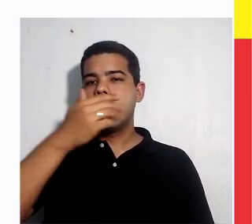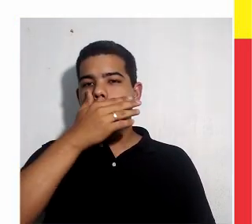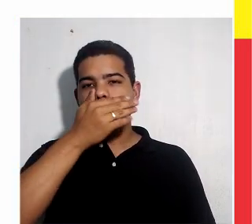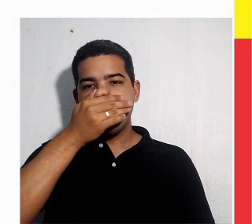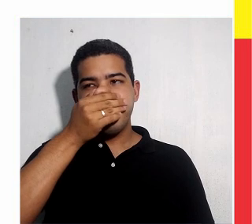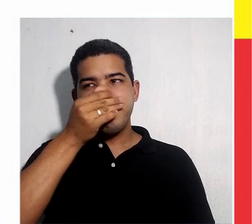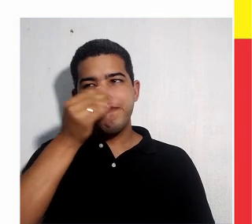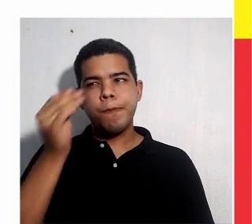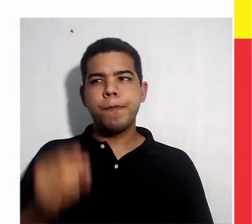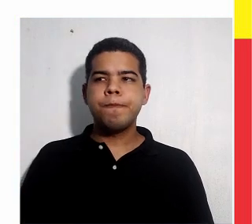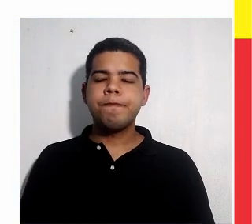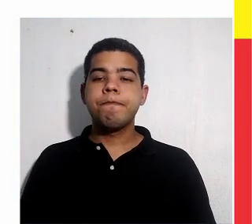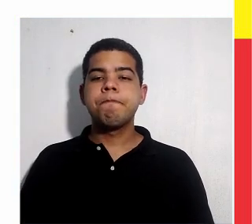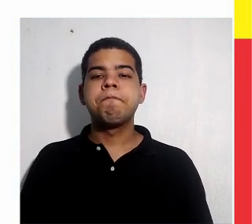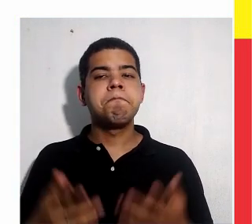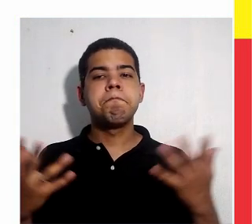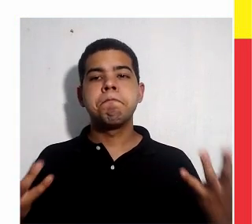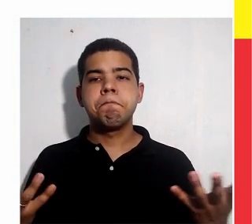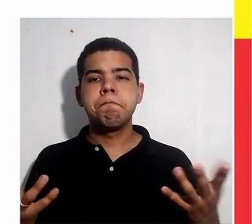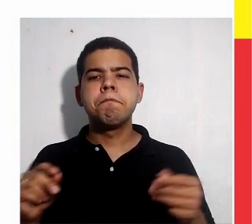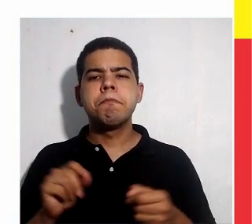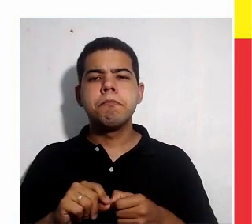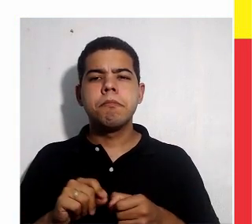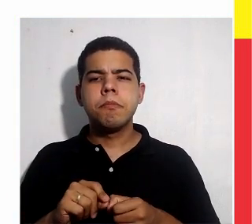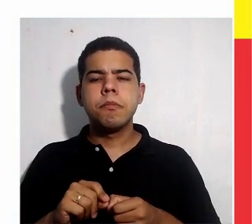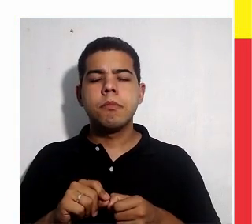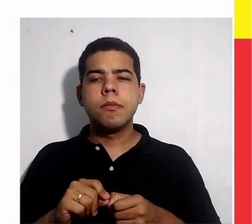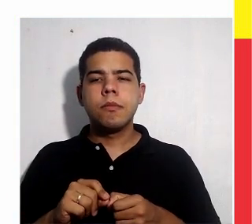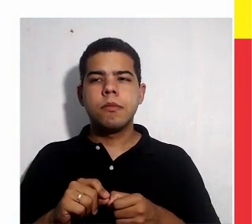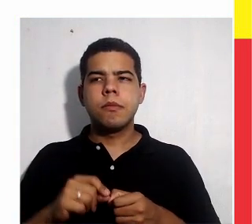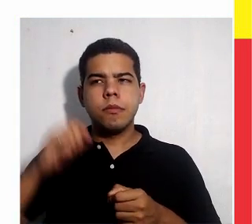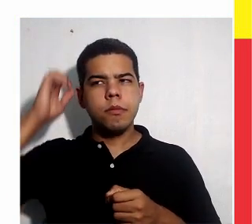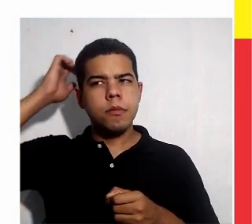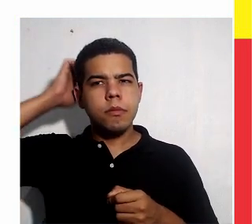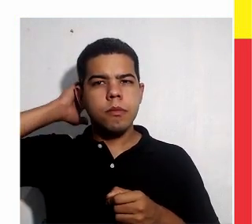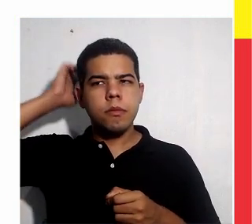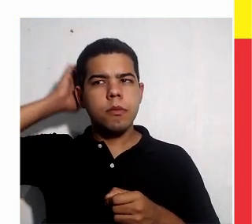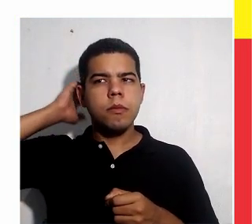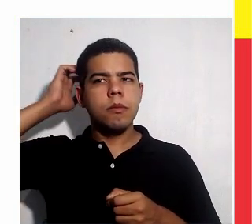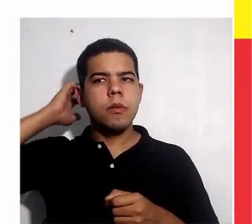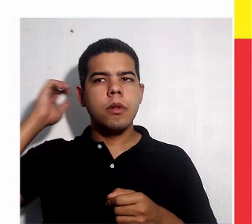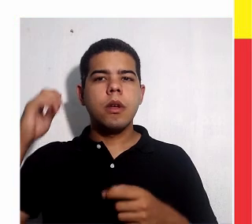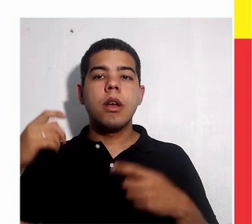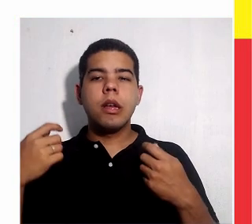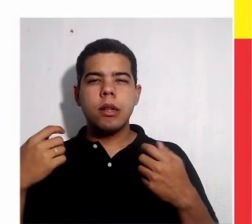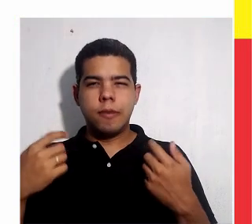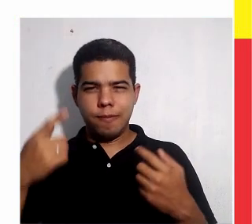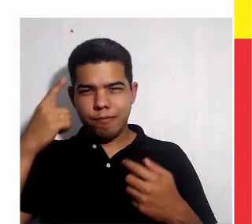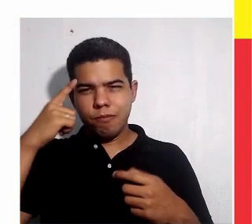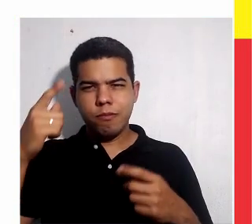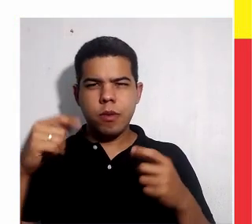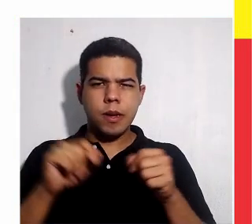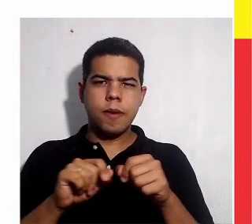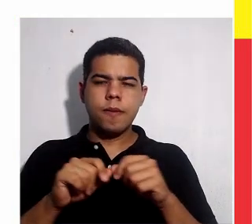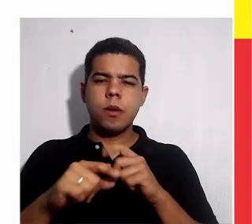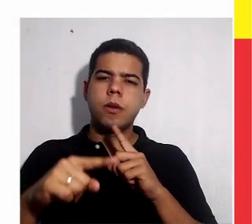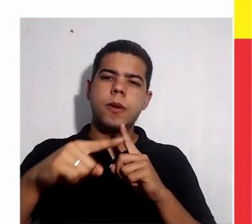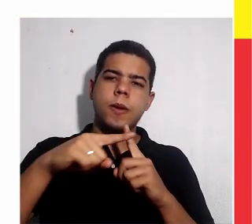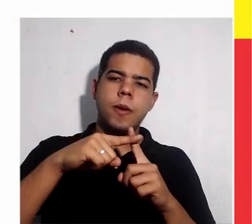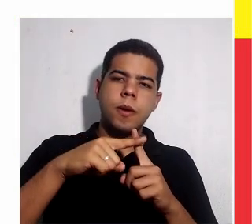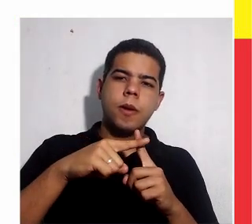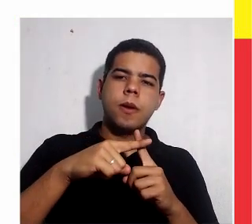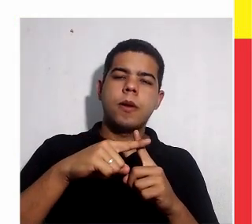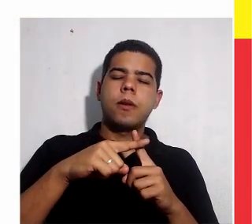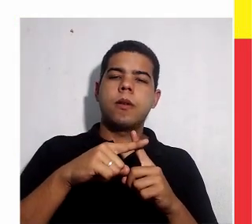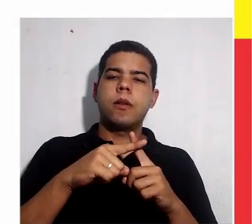metros quadrados. Bom, e agora, o que eu tenho que fazer? Eu não estou querendo fazer a adição, né, da área